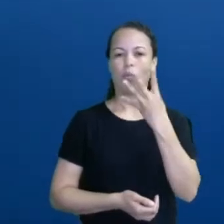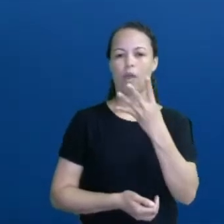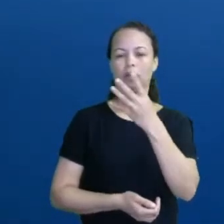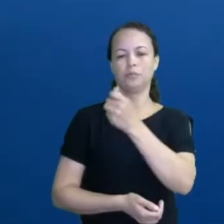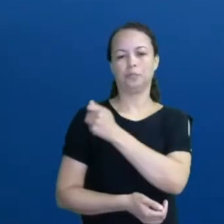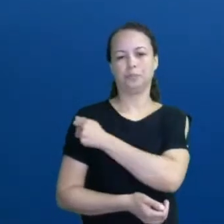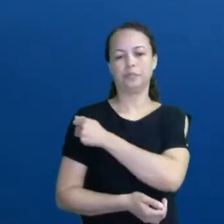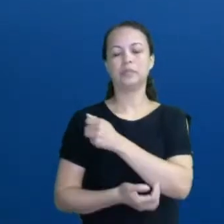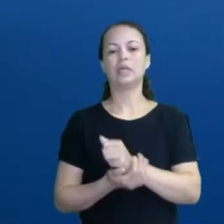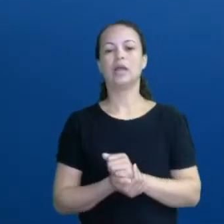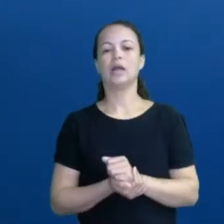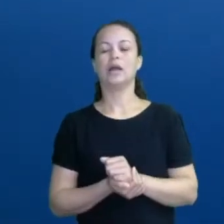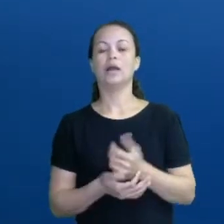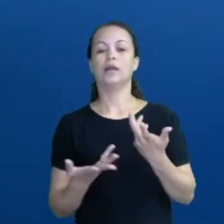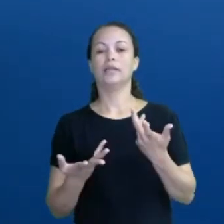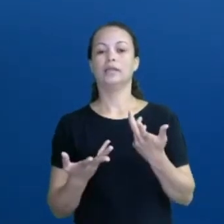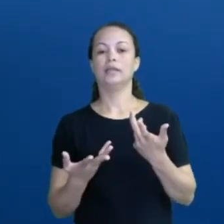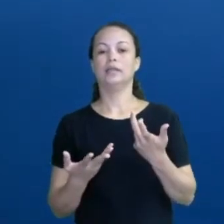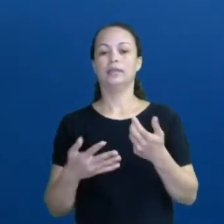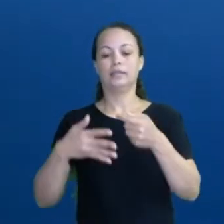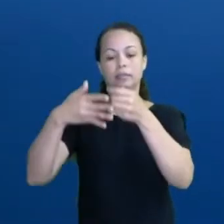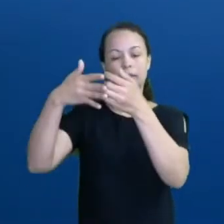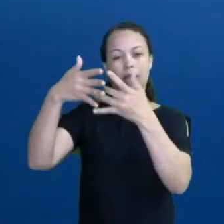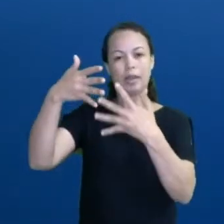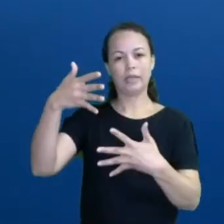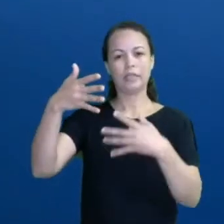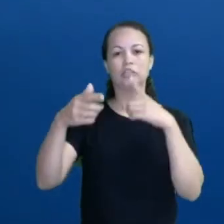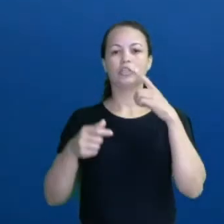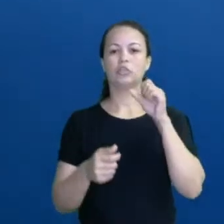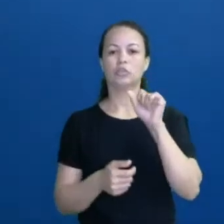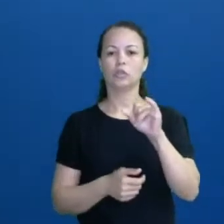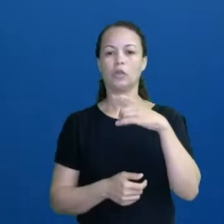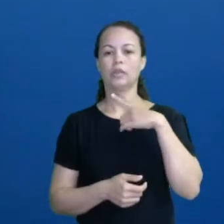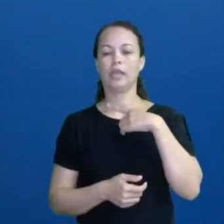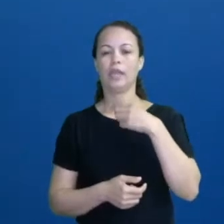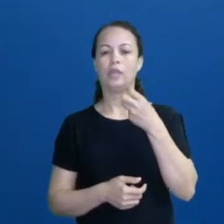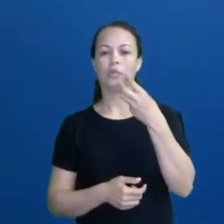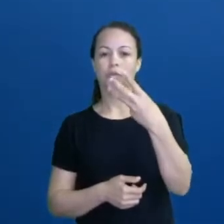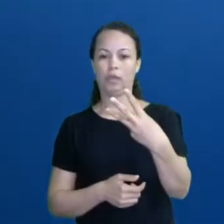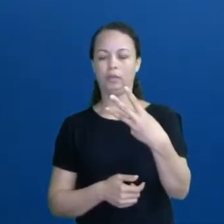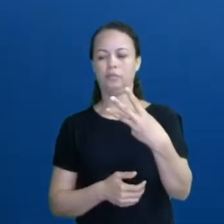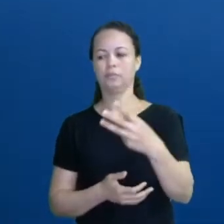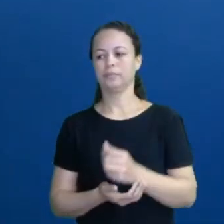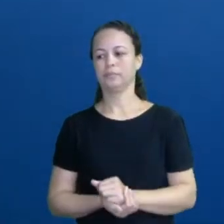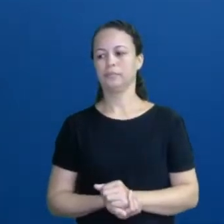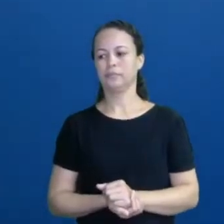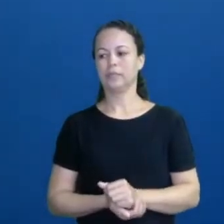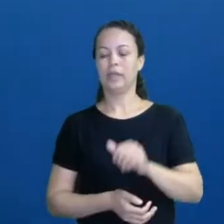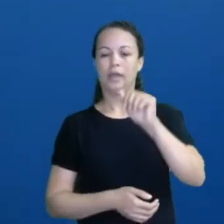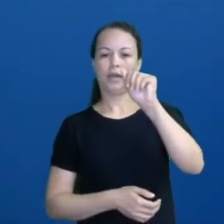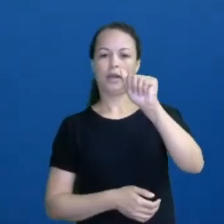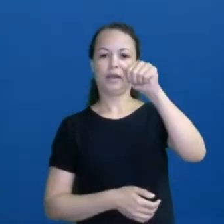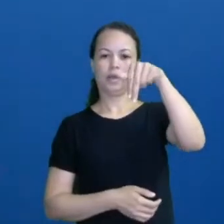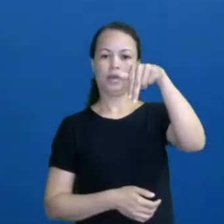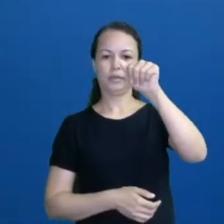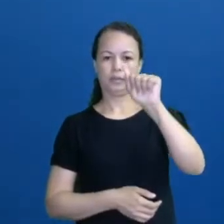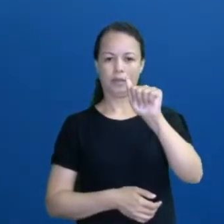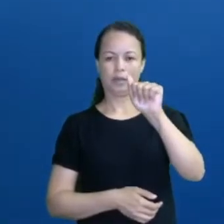lista eu só tenho 3. É a Ana, a